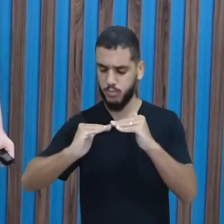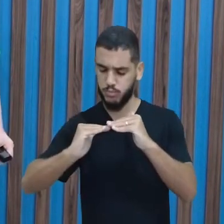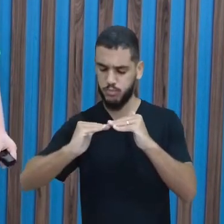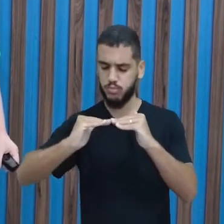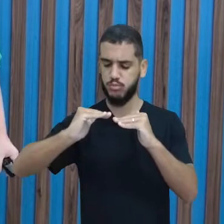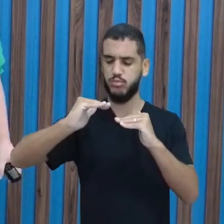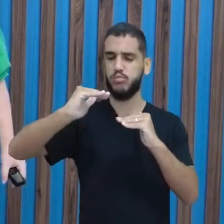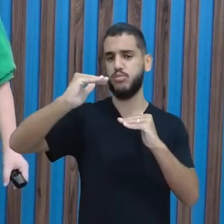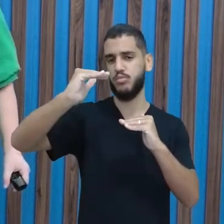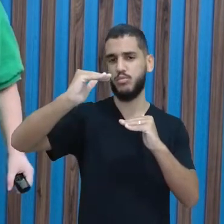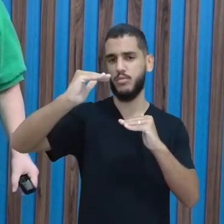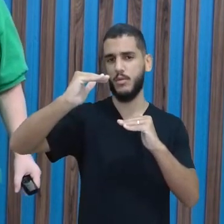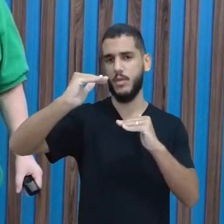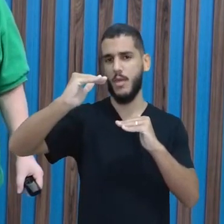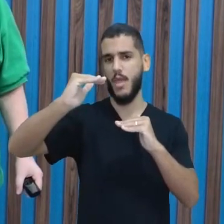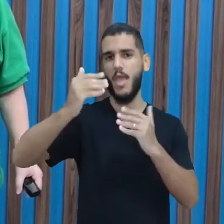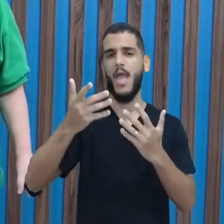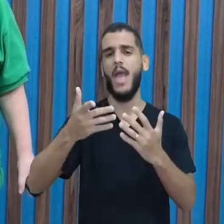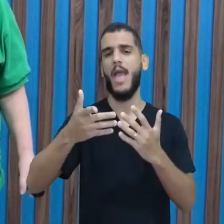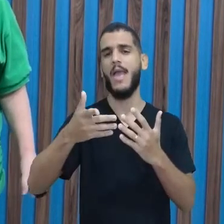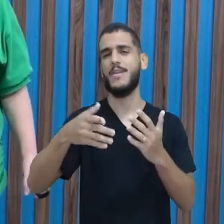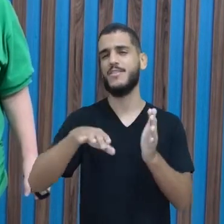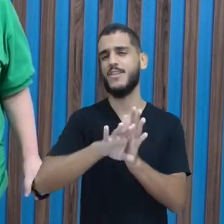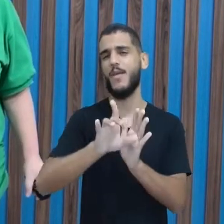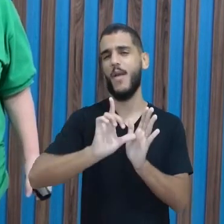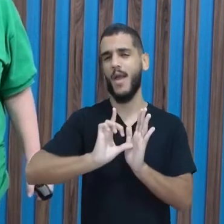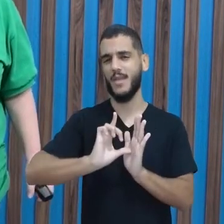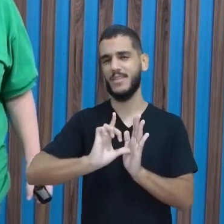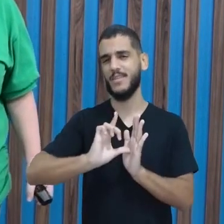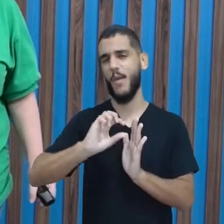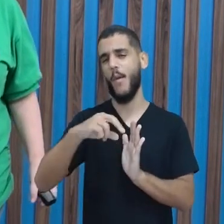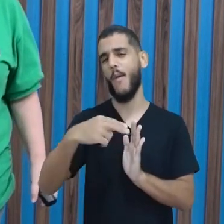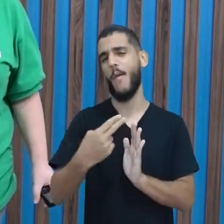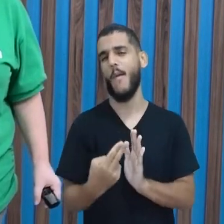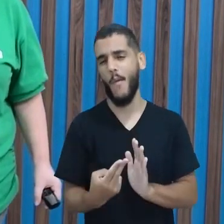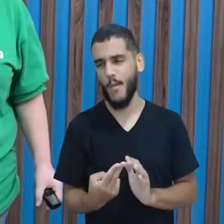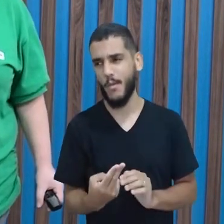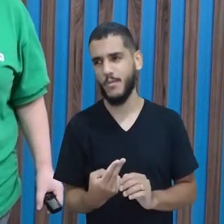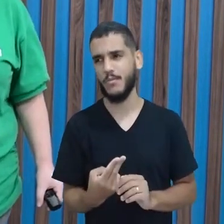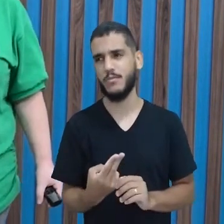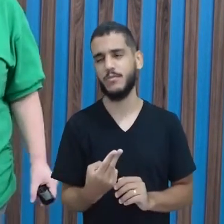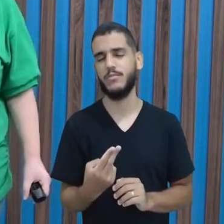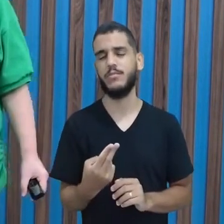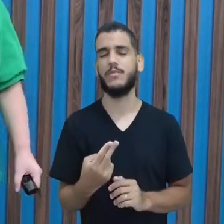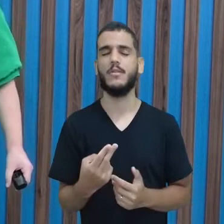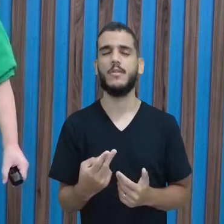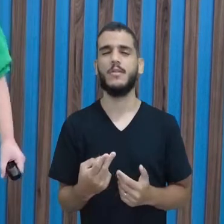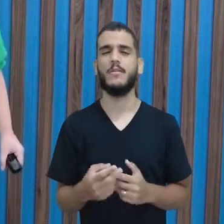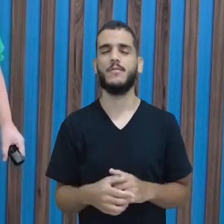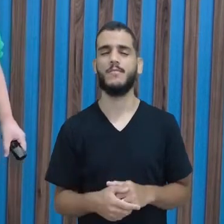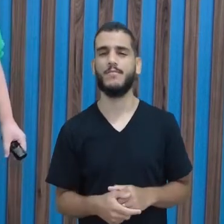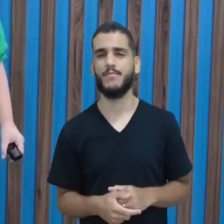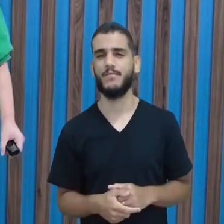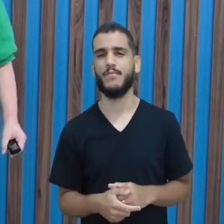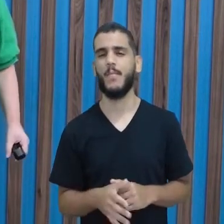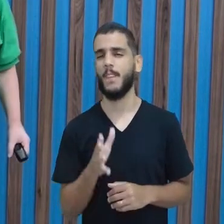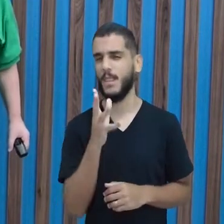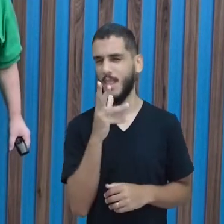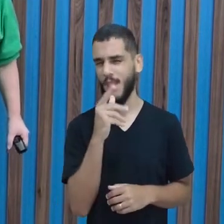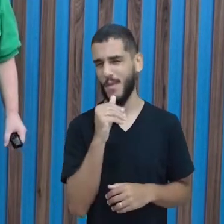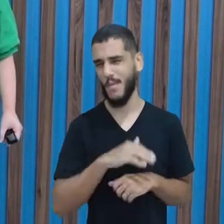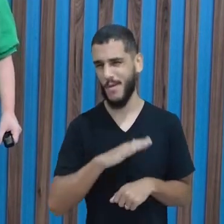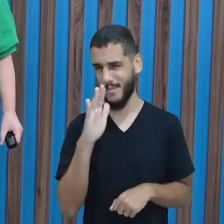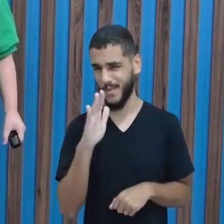chego antes, com mais tempo, ou com menos tempo do que eu levei com a